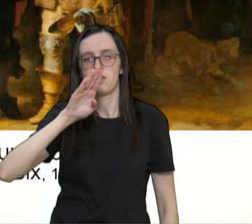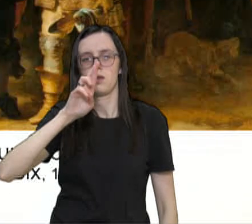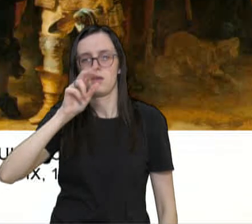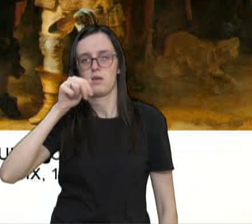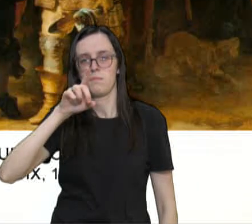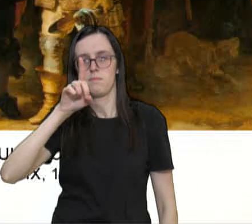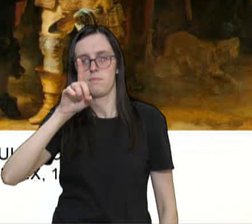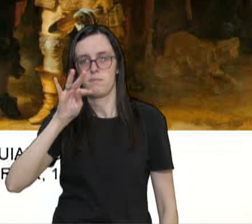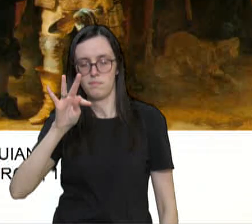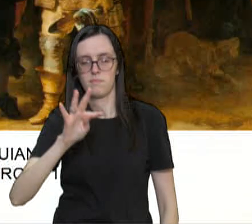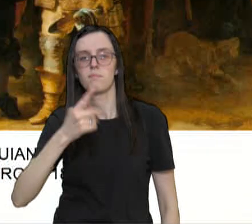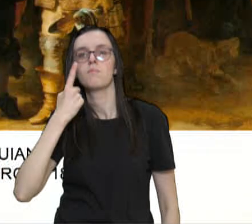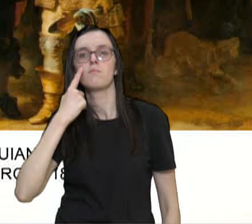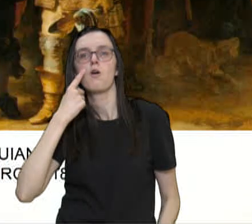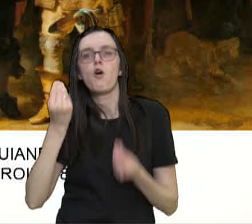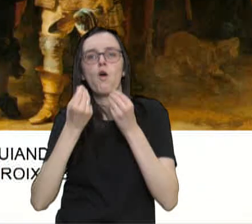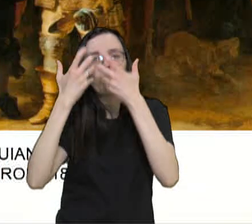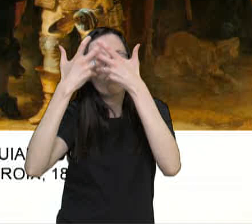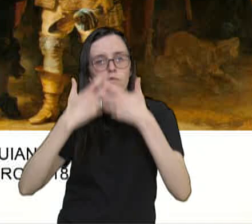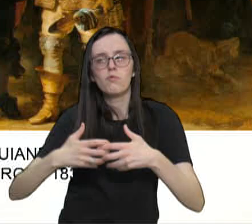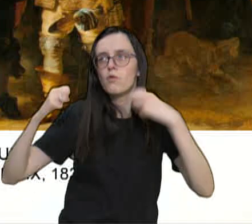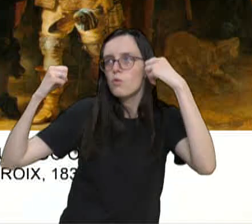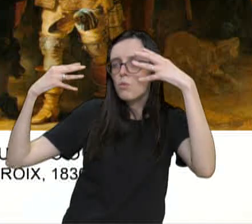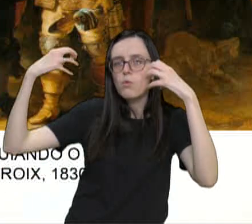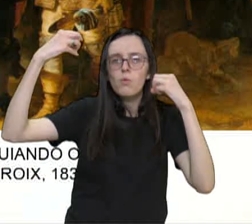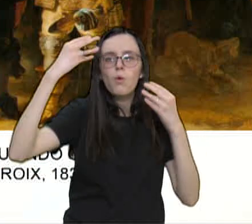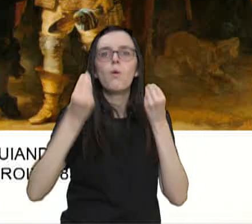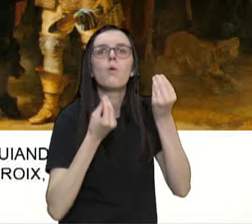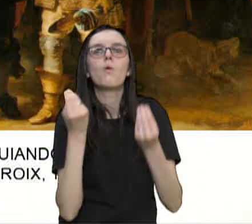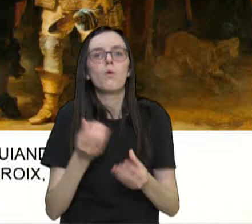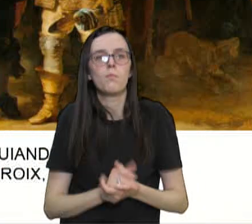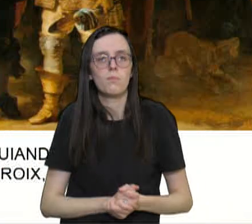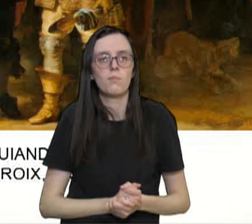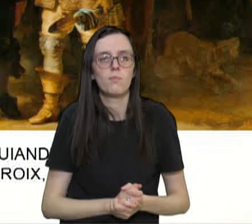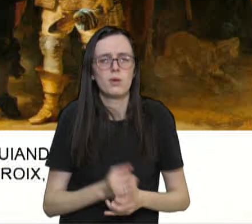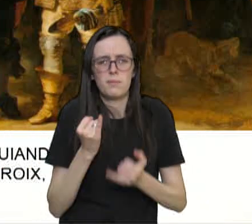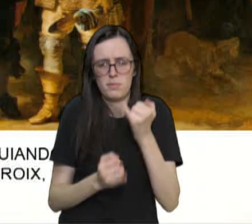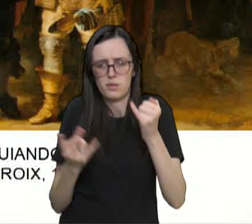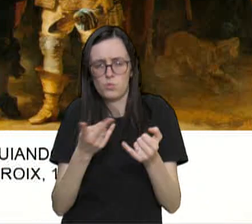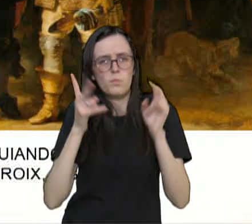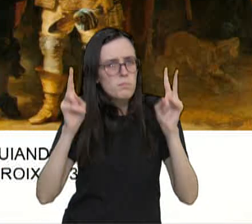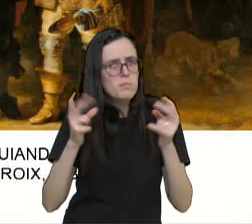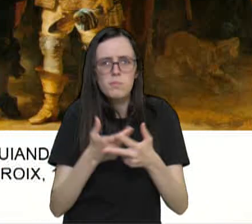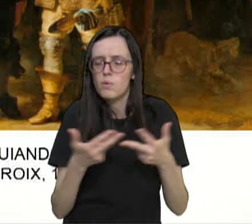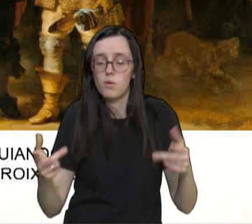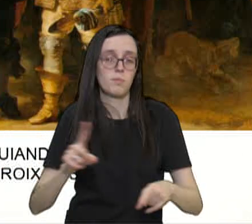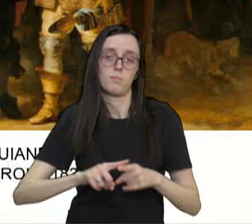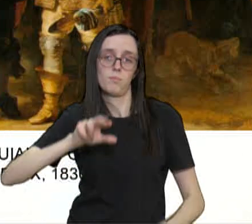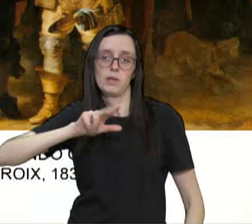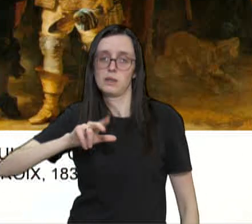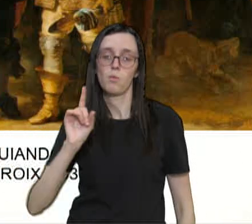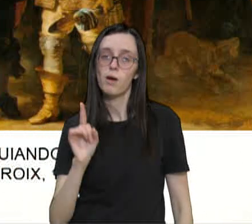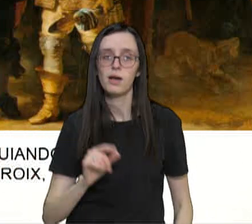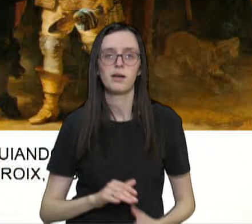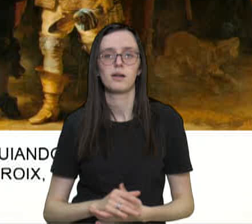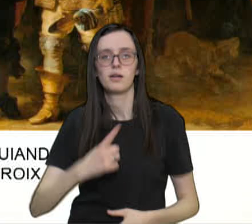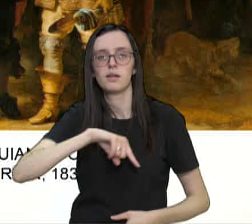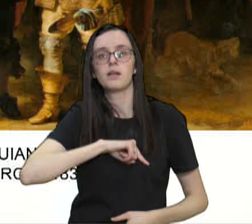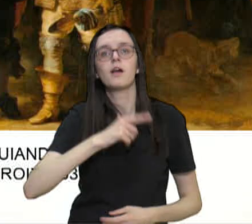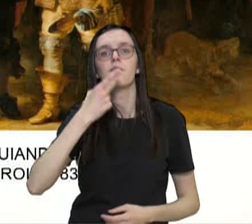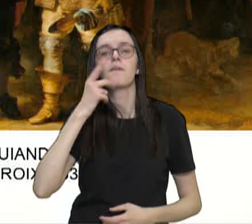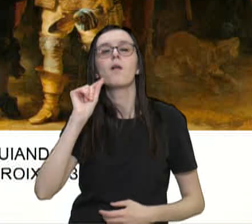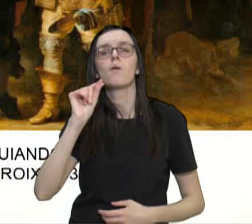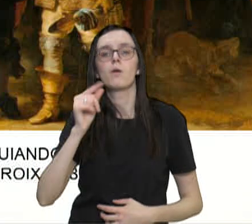Noturna. Veja como funciona a iluminação. Parece que são criadas na mesma época essas obras. Mas não, aqui a gente está falando em torno